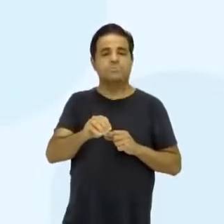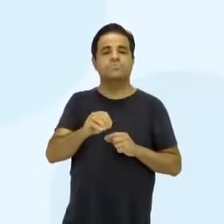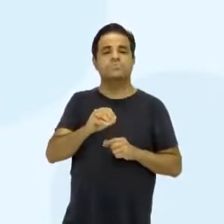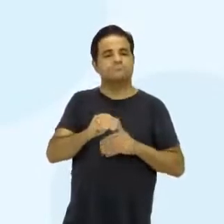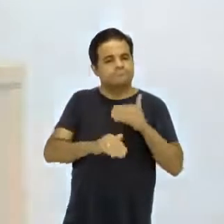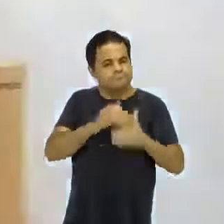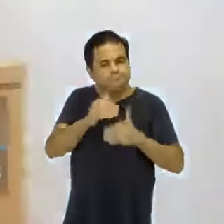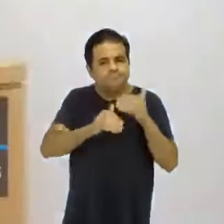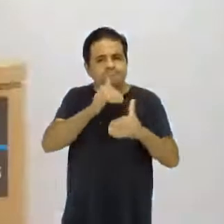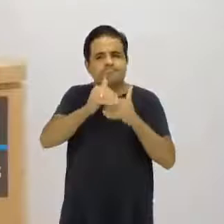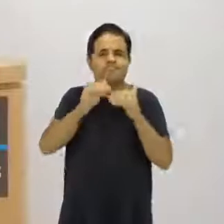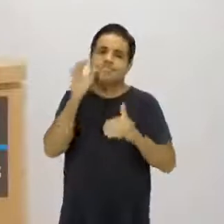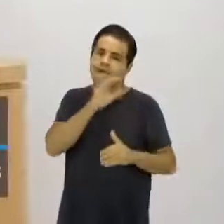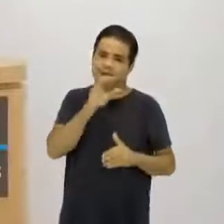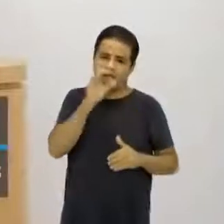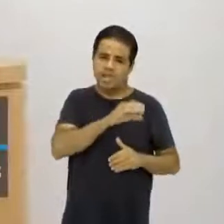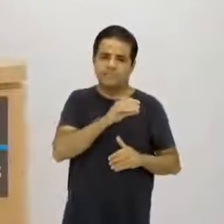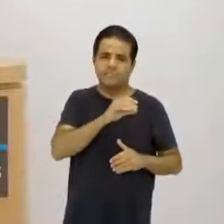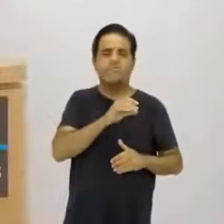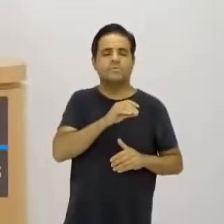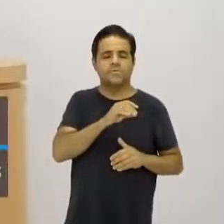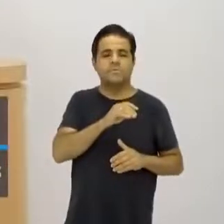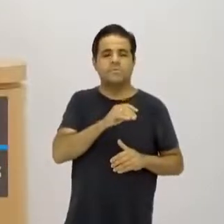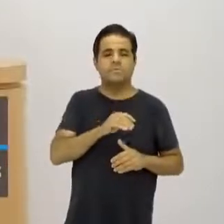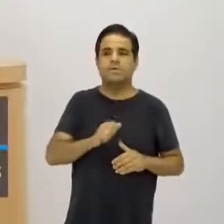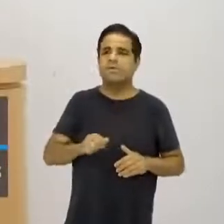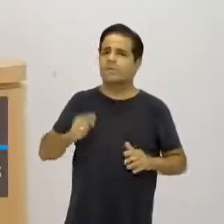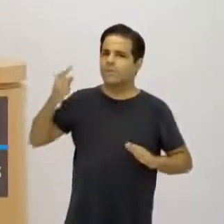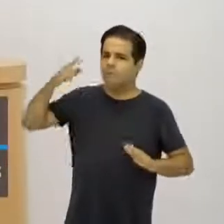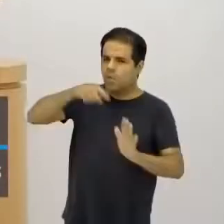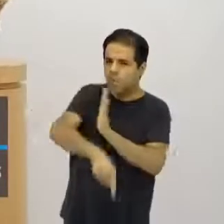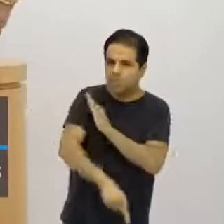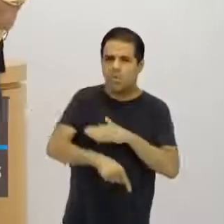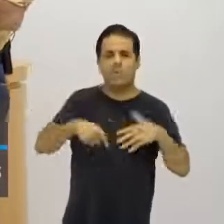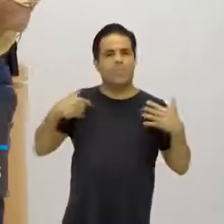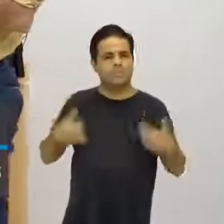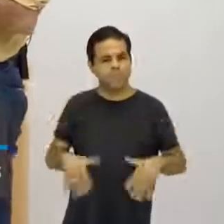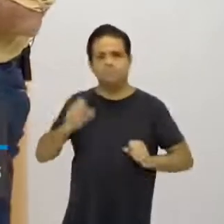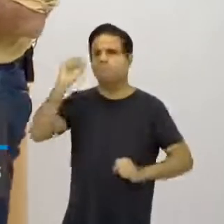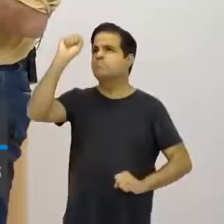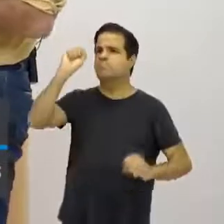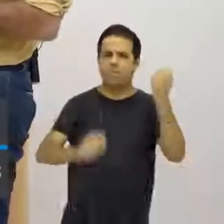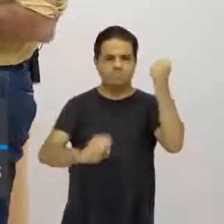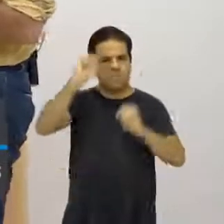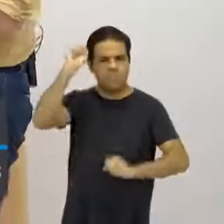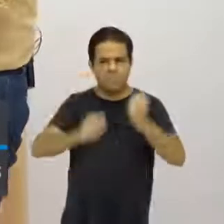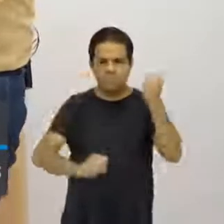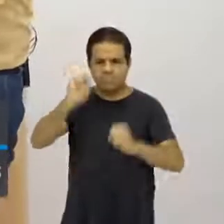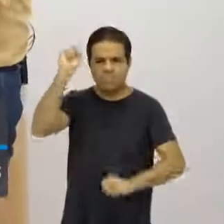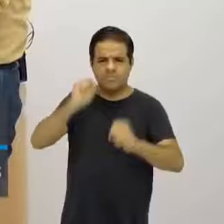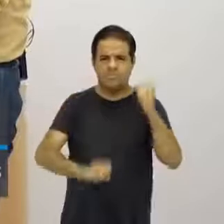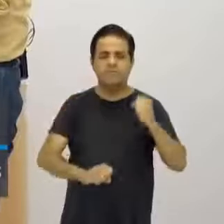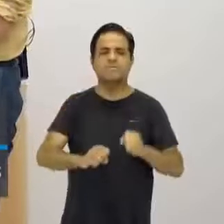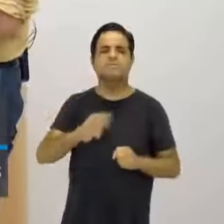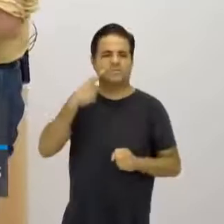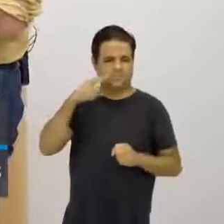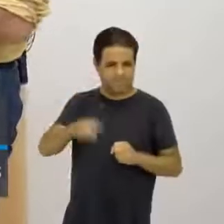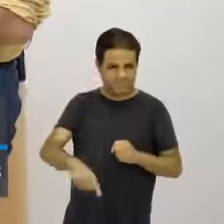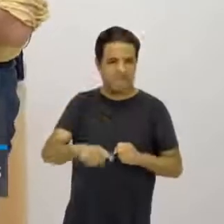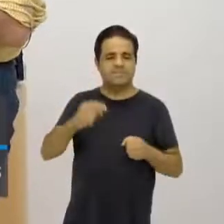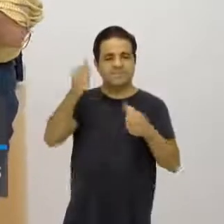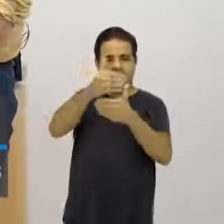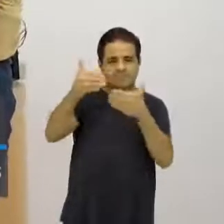seu processo rápido, né? Intenso, profundo de industrialização. E lembra que a gente viu naquele